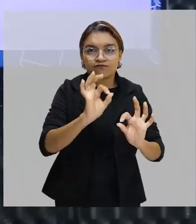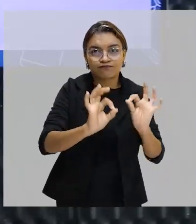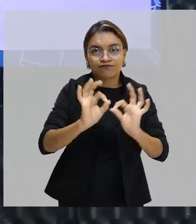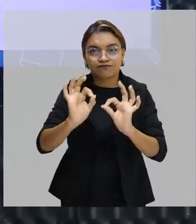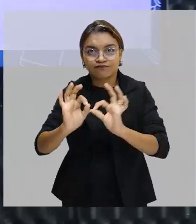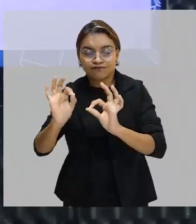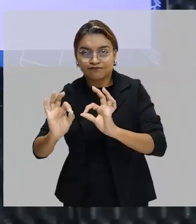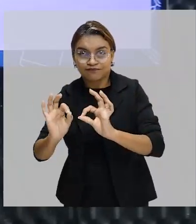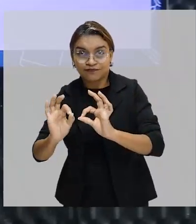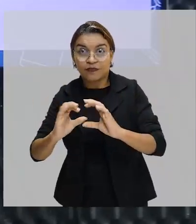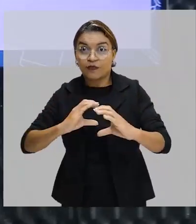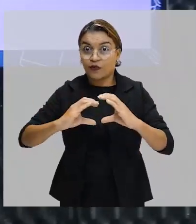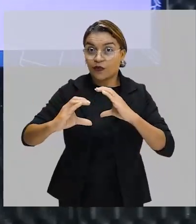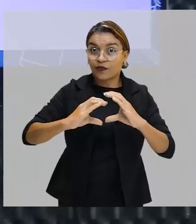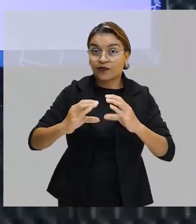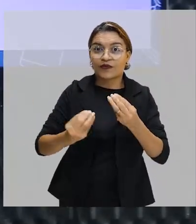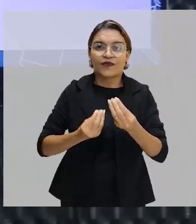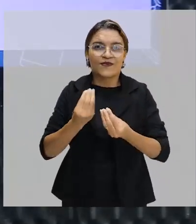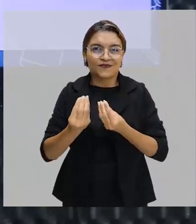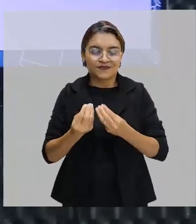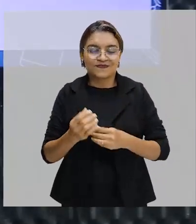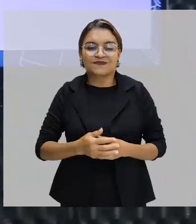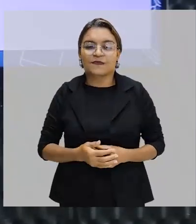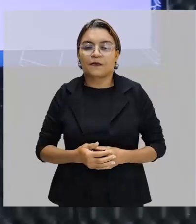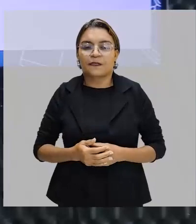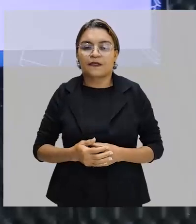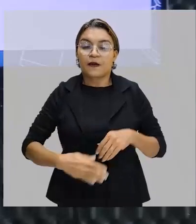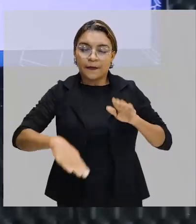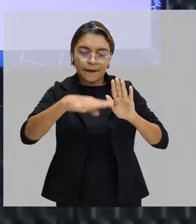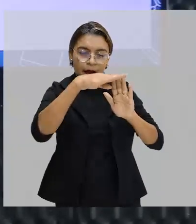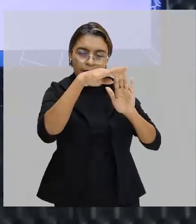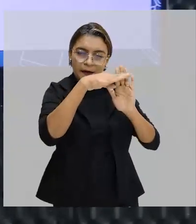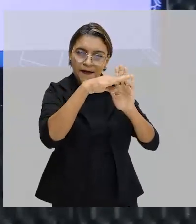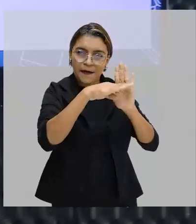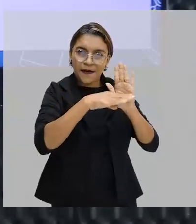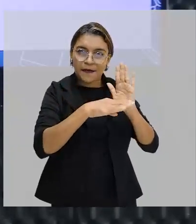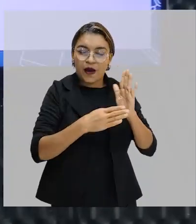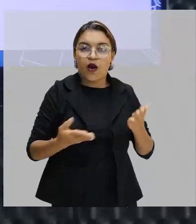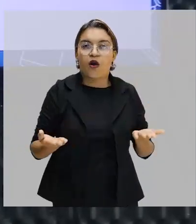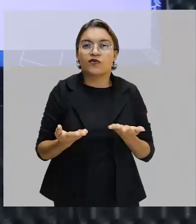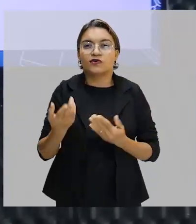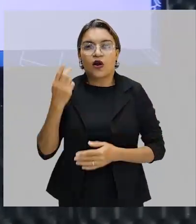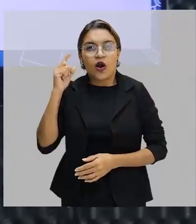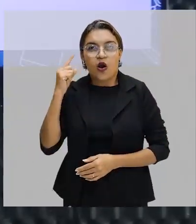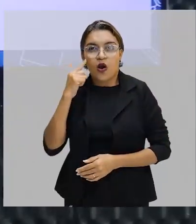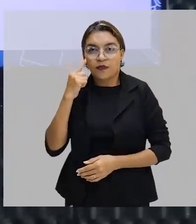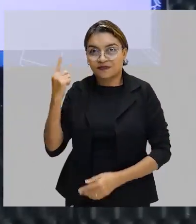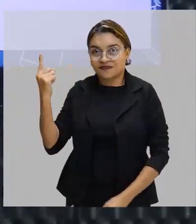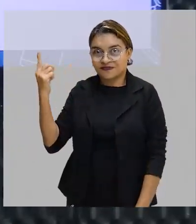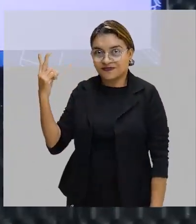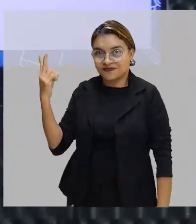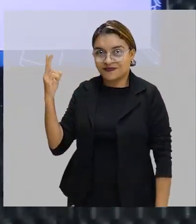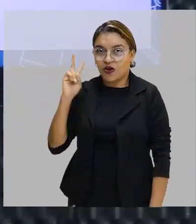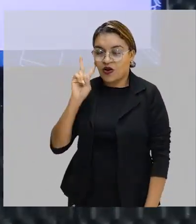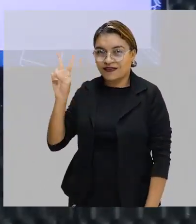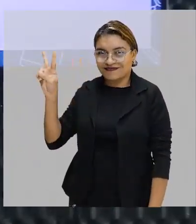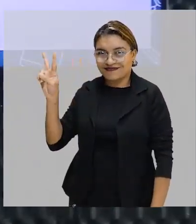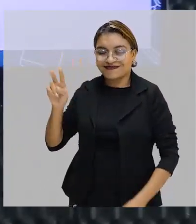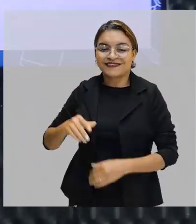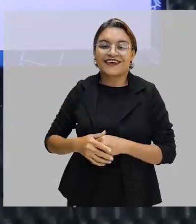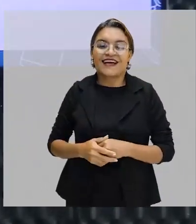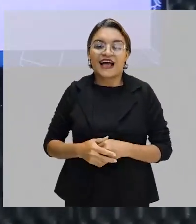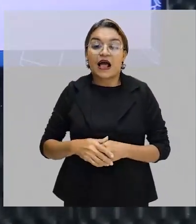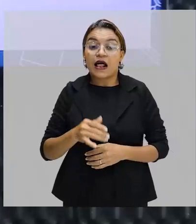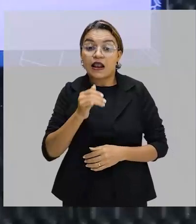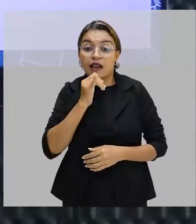de comunicação. Bom, então o nosso roteiro hoje, nós vamos seguir relembrando, fazendo uma revisão do verb to be, então fazendo